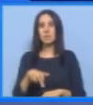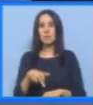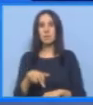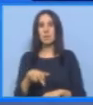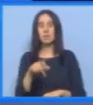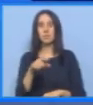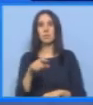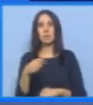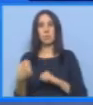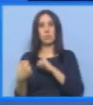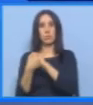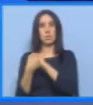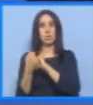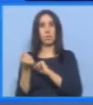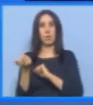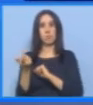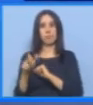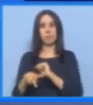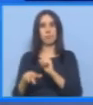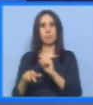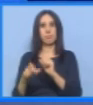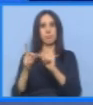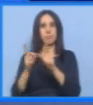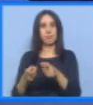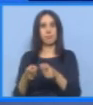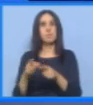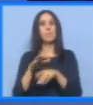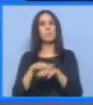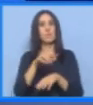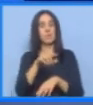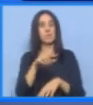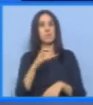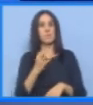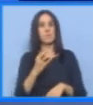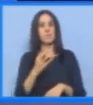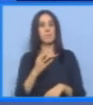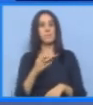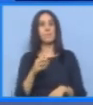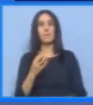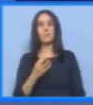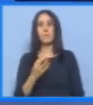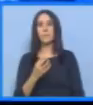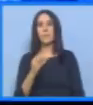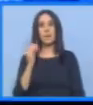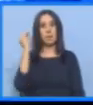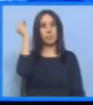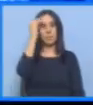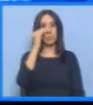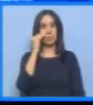da oposição que, entretanto, se gerou por causa da instituição do estabelecimento da